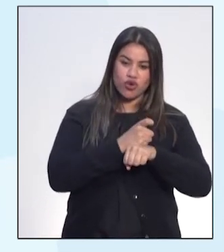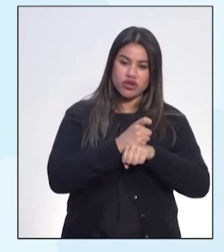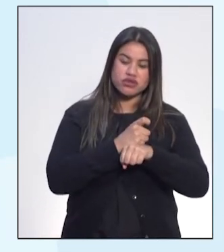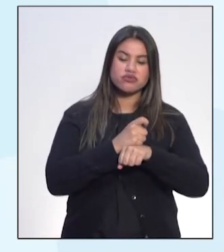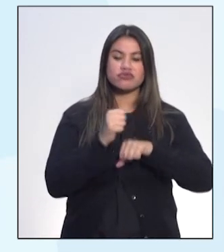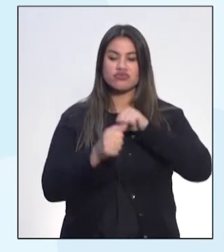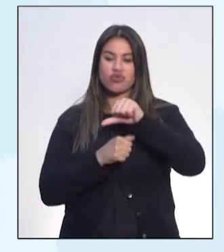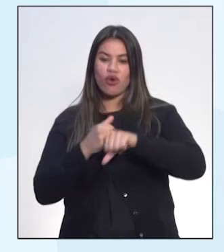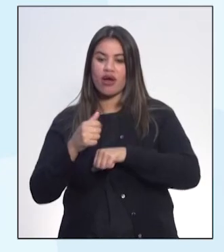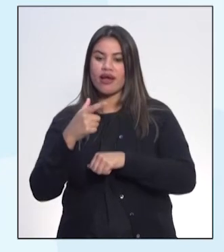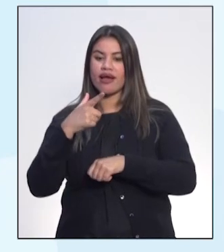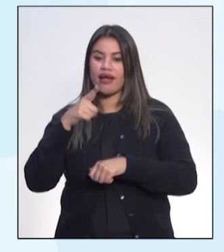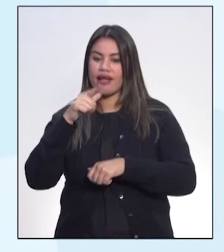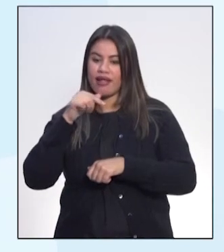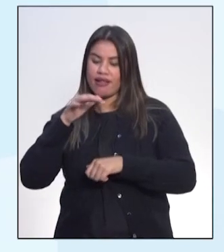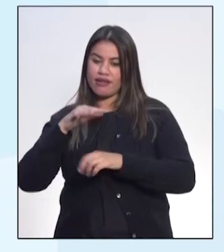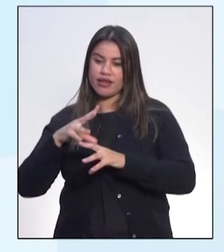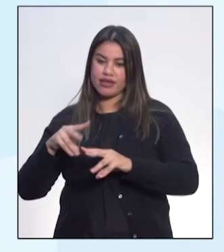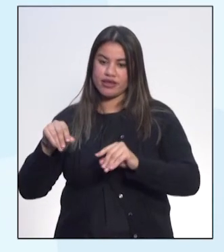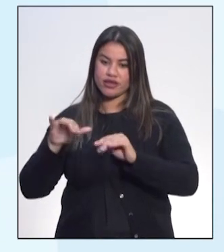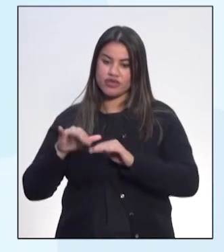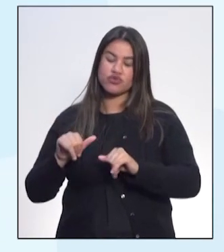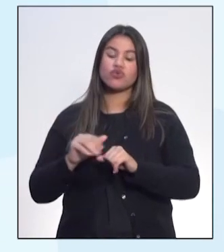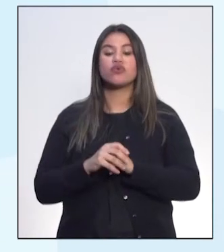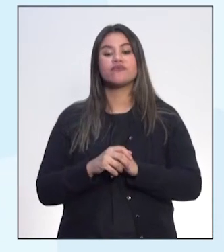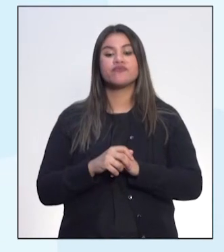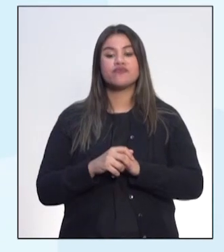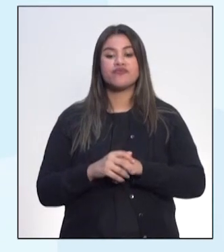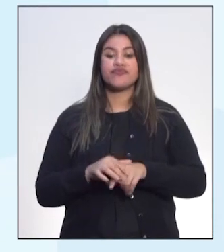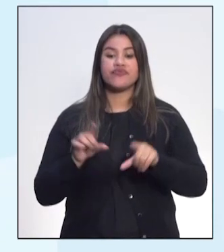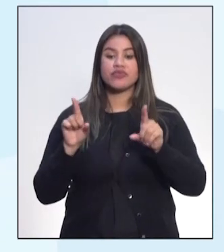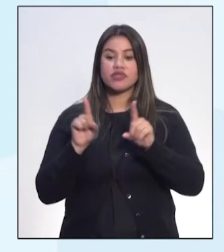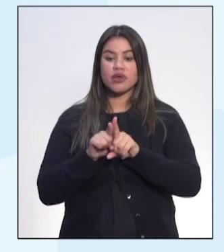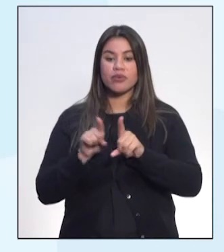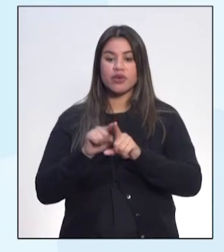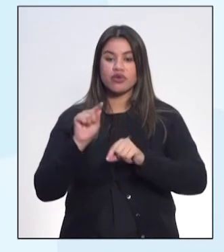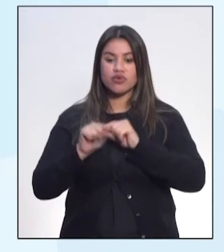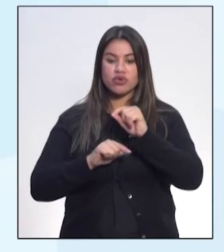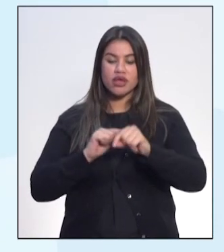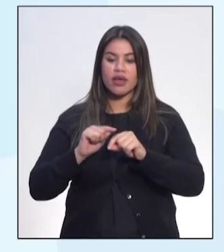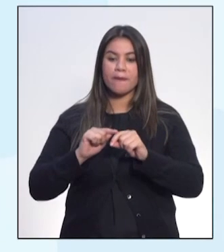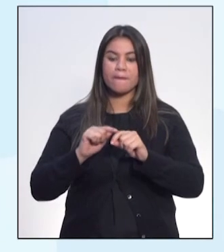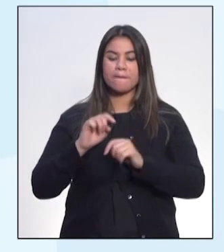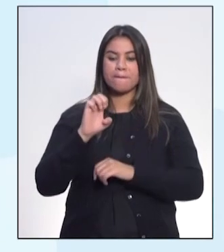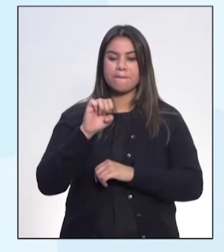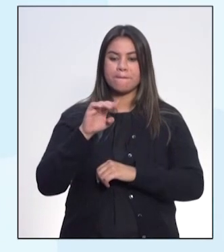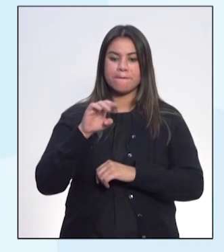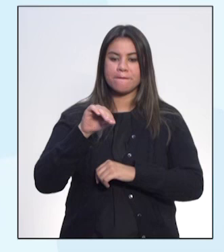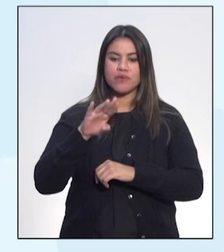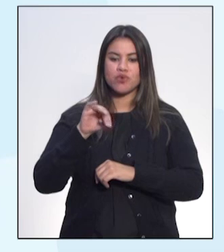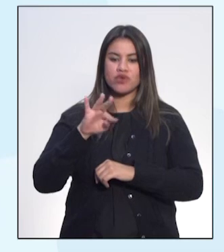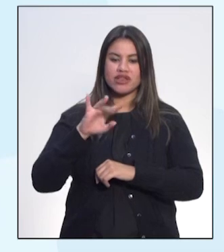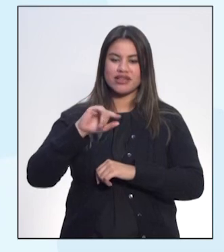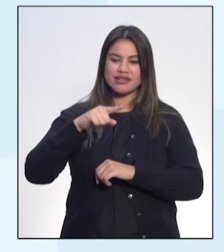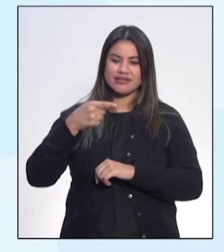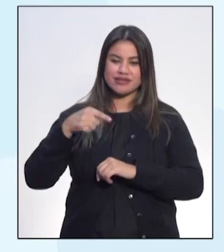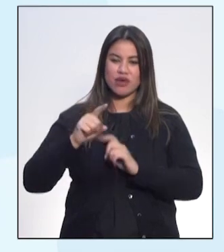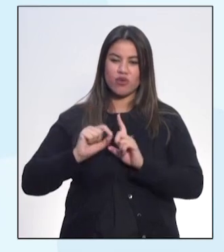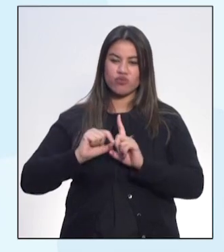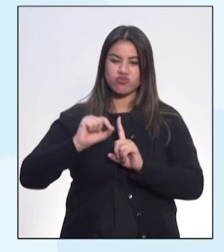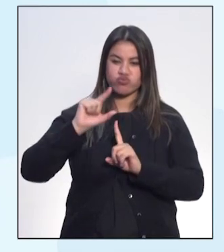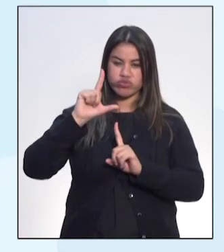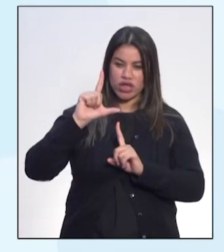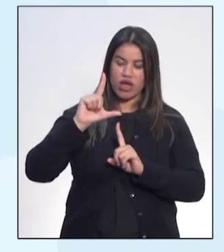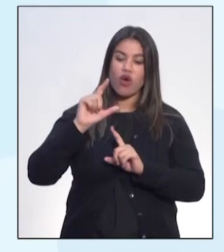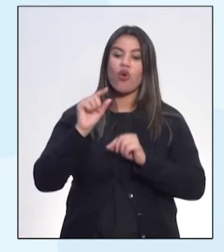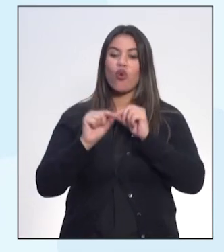temperaturas, e o seu ponto de ebulição também é bem alto. O que é ponto de ebulição? É a mudança do